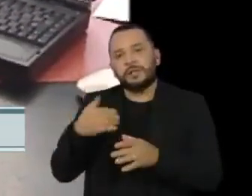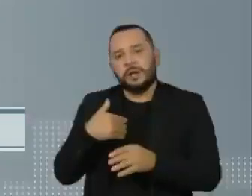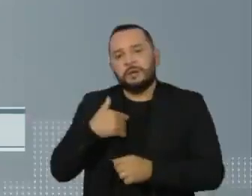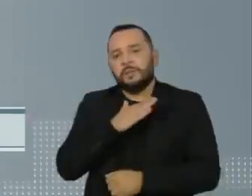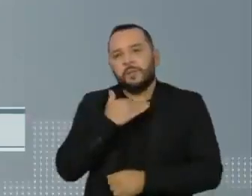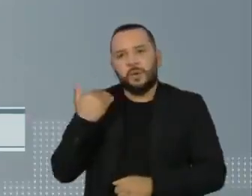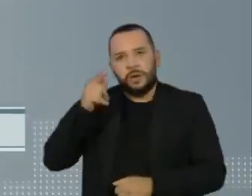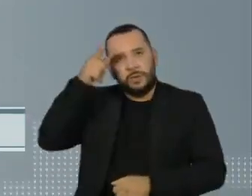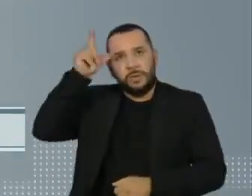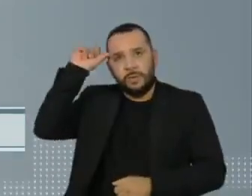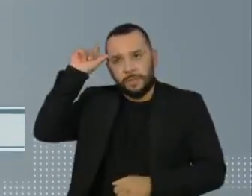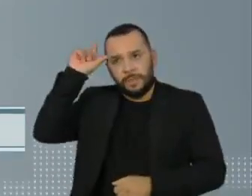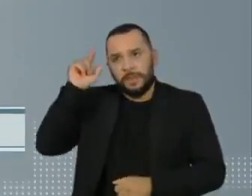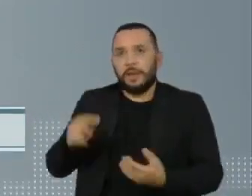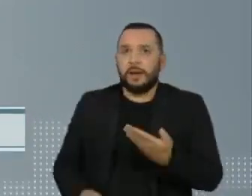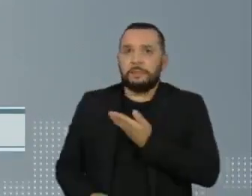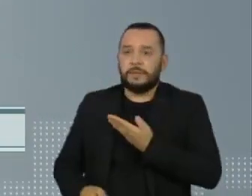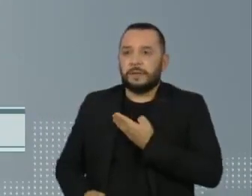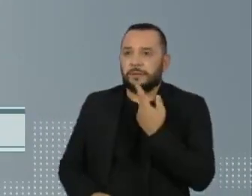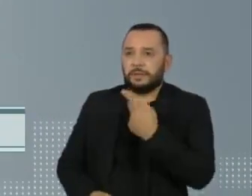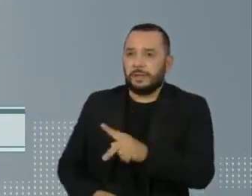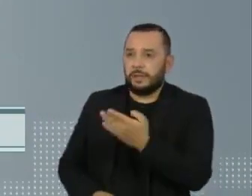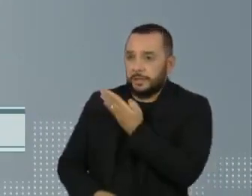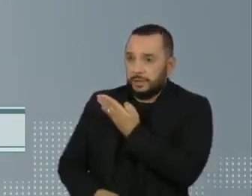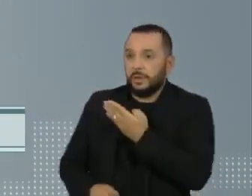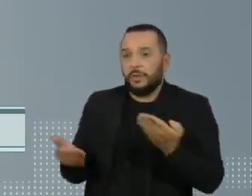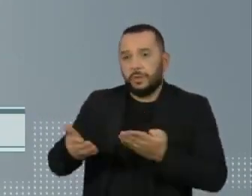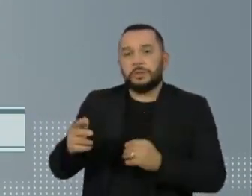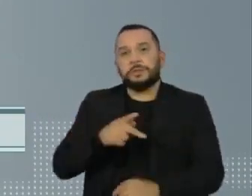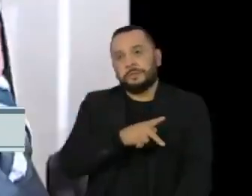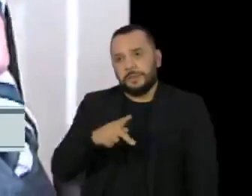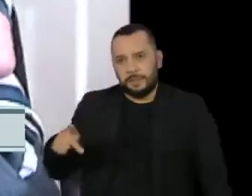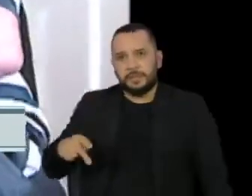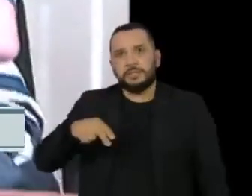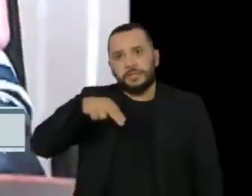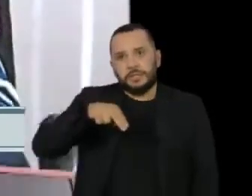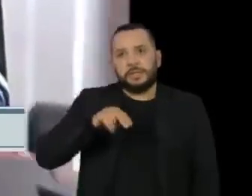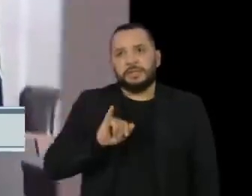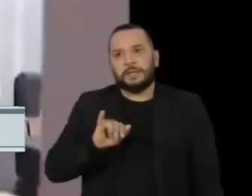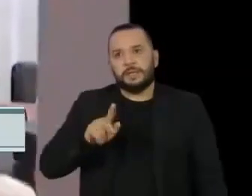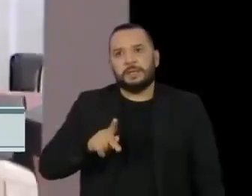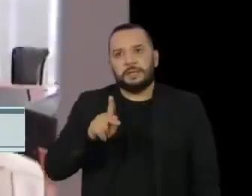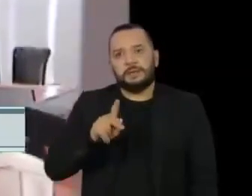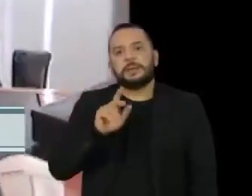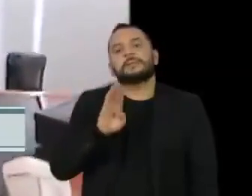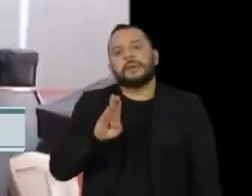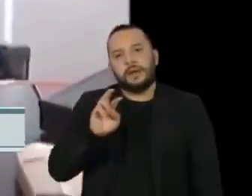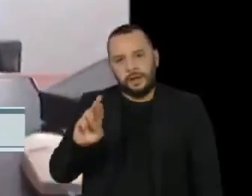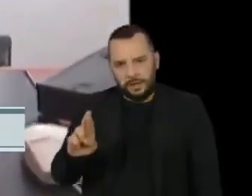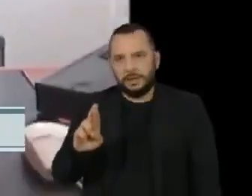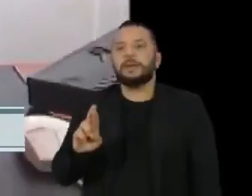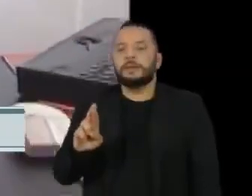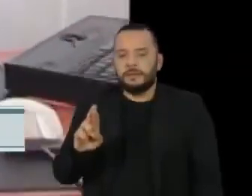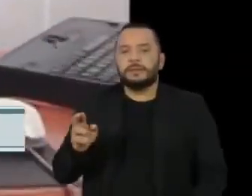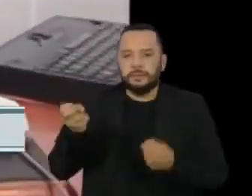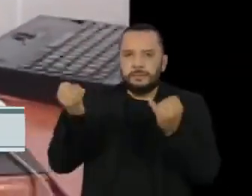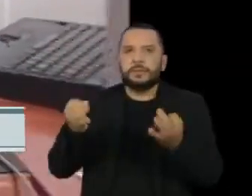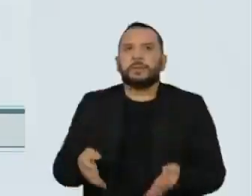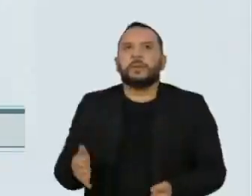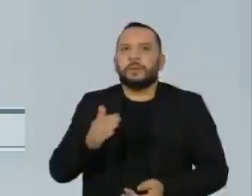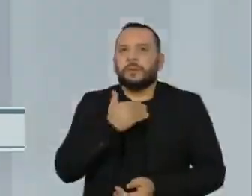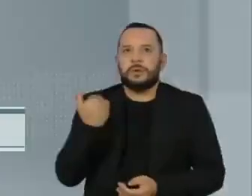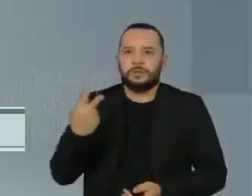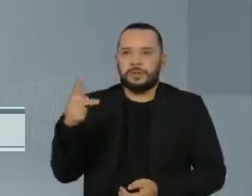ontem. Um dos colegas desbravadores, hoje presidente do NIC-BR, a maior autoridade da rede no país, falou da